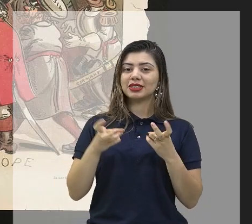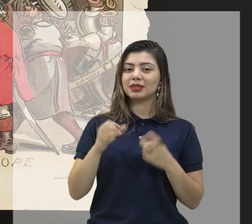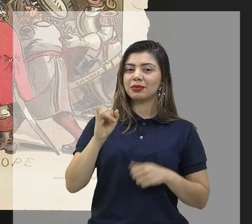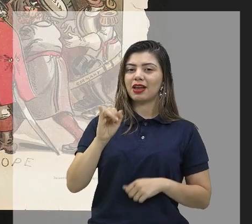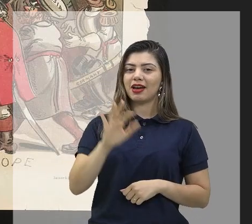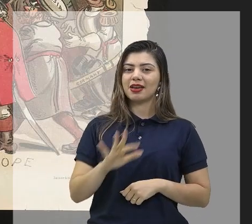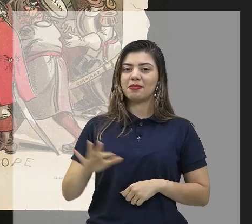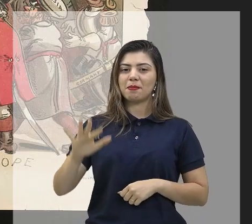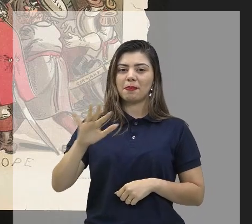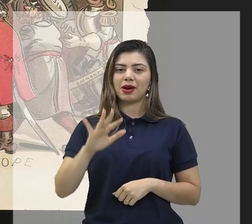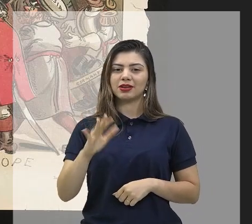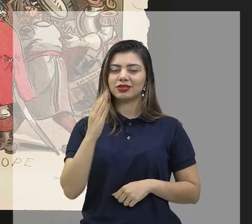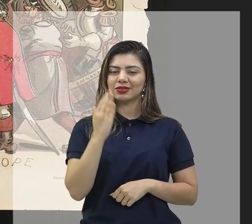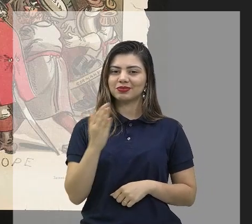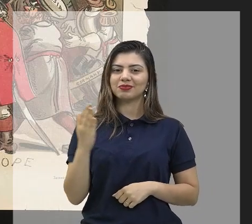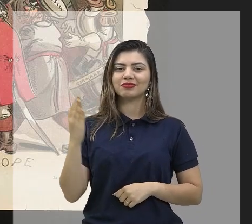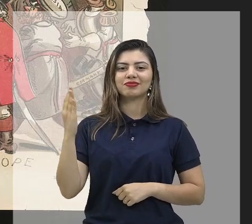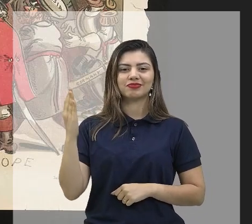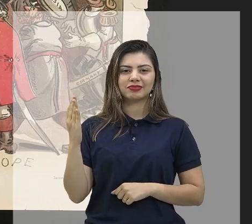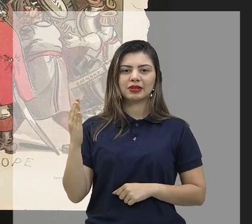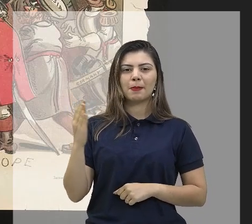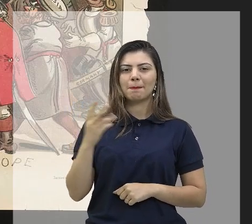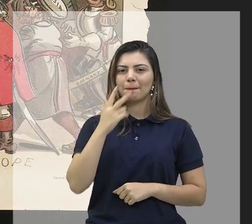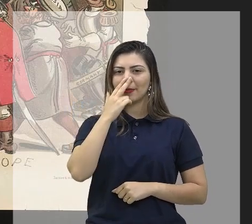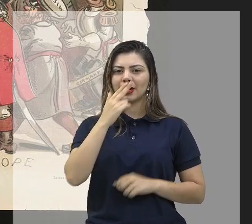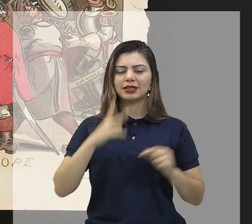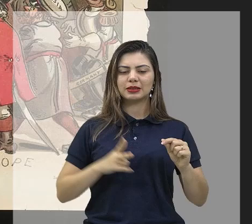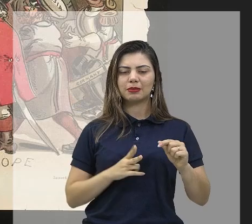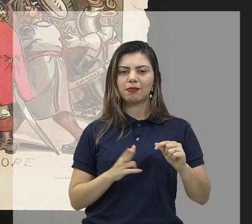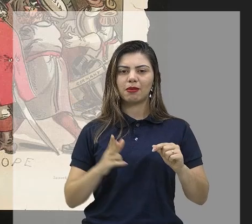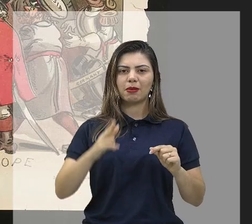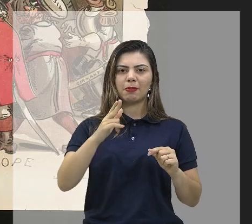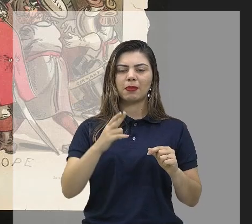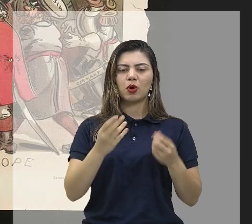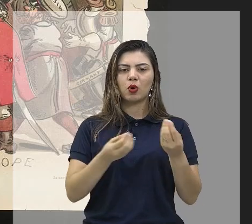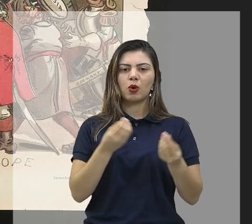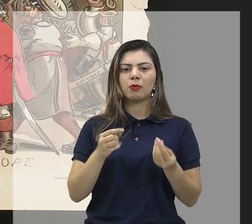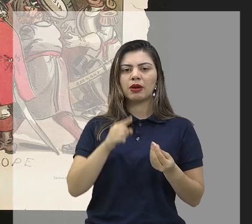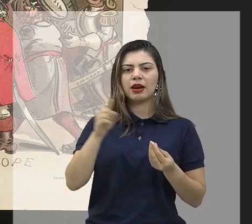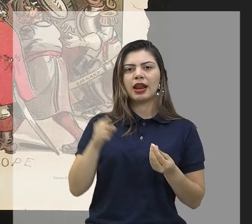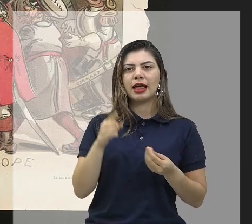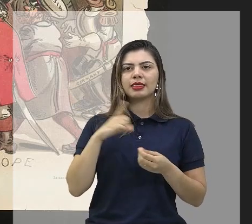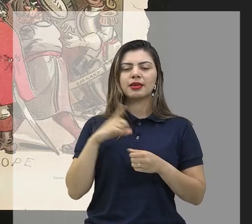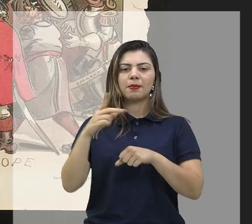recortadas. Então, é o quê? É este mundo capitalista buscando, então, esses mercados